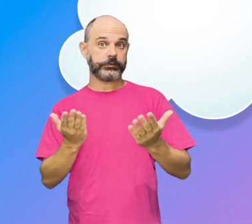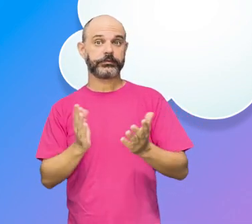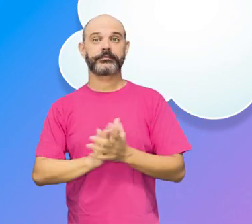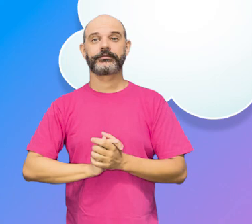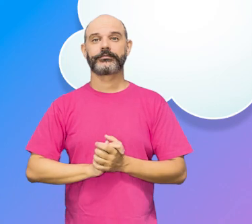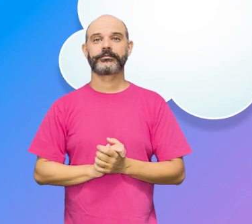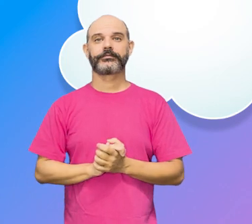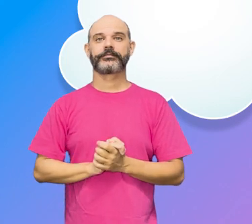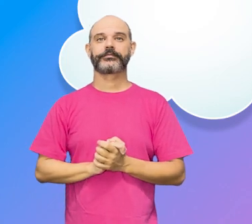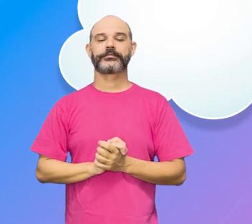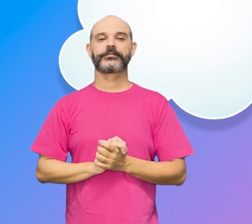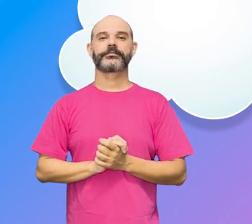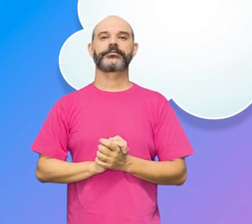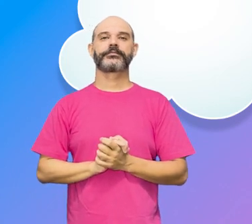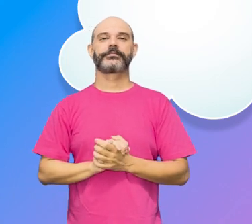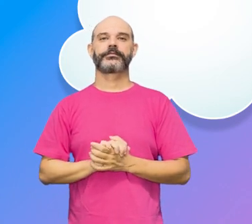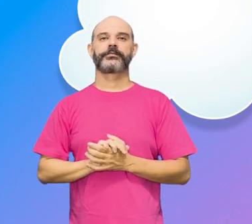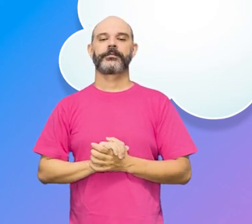Assim.